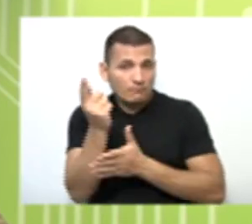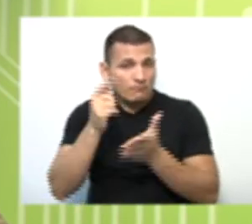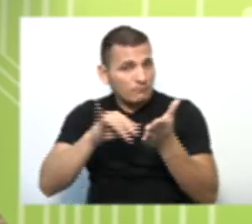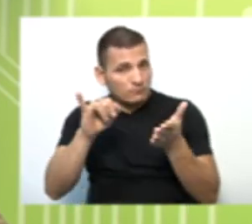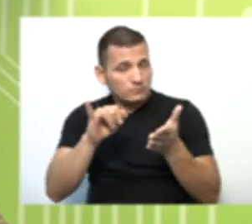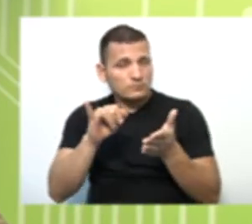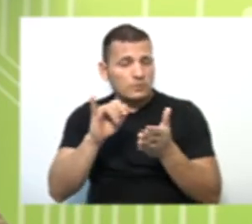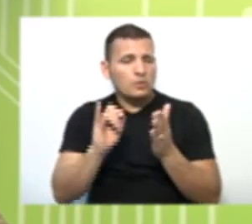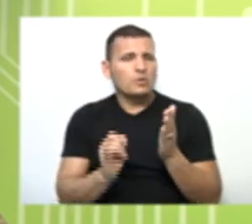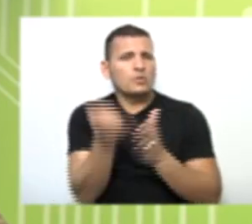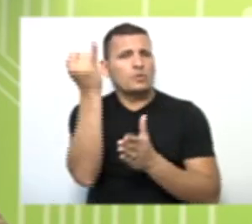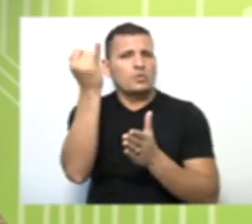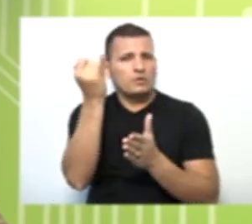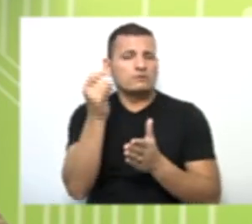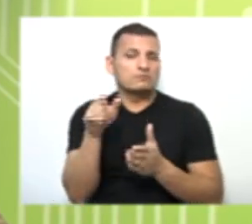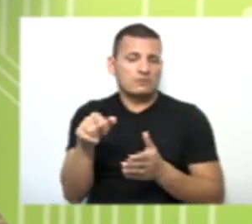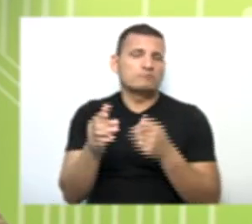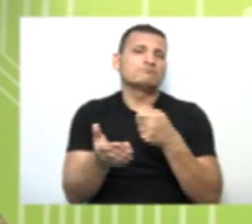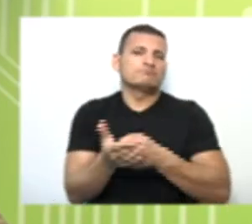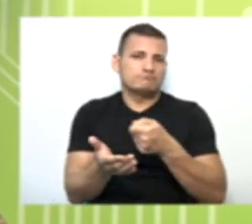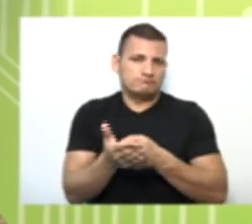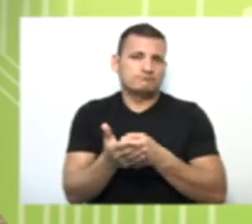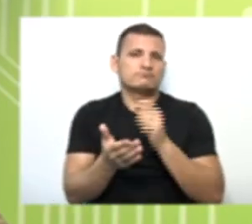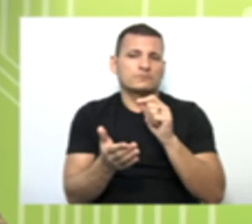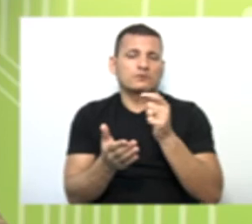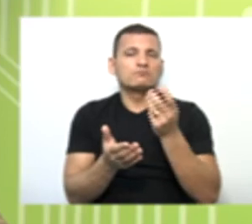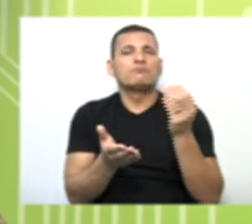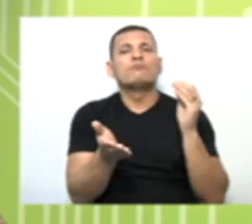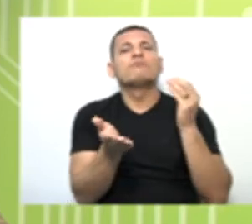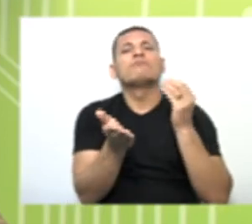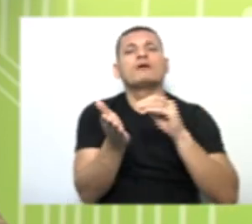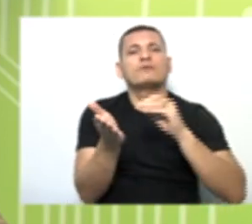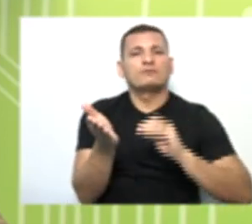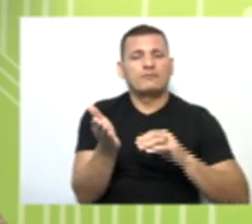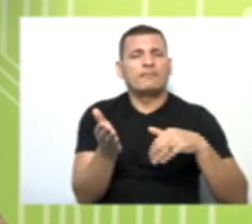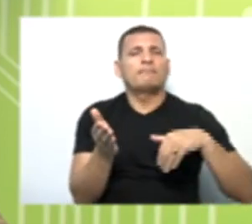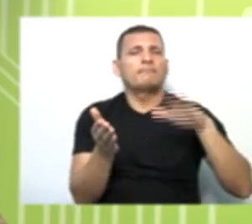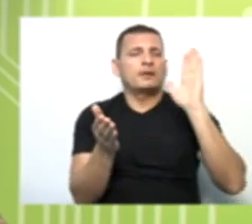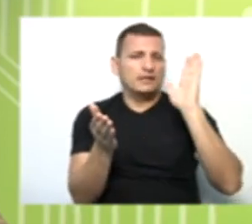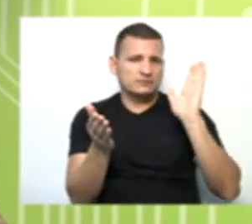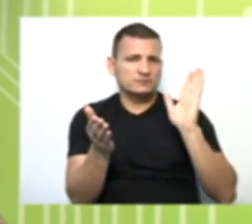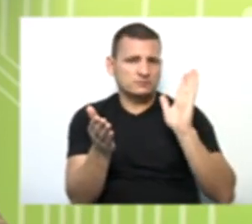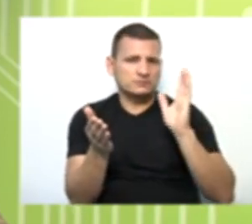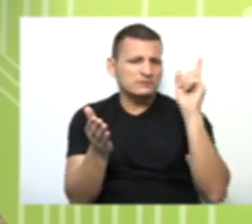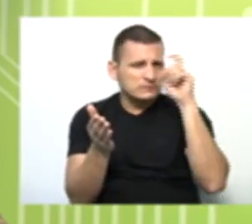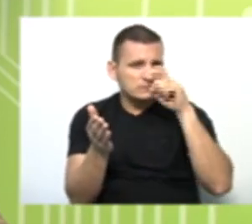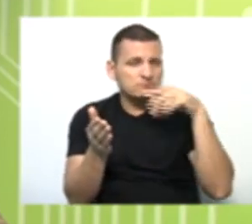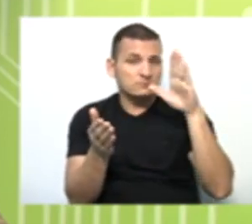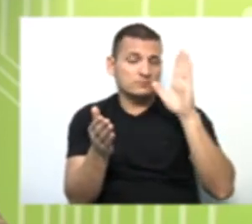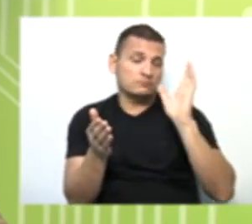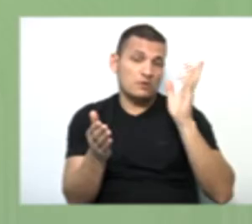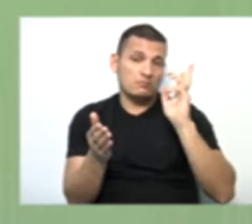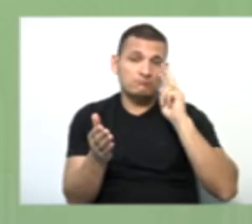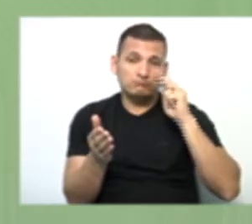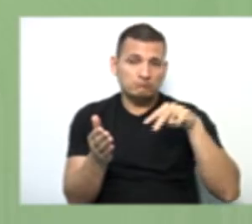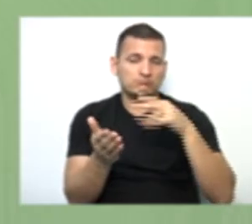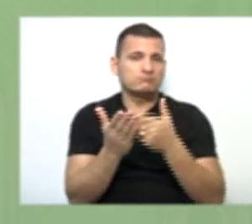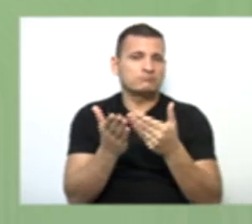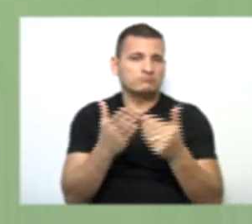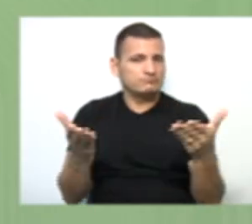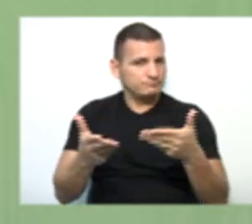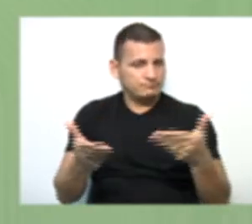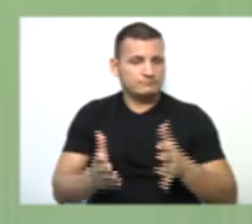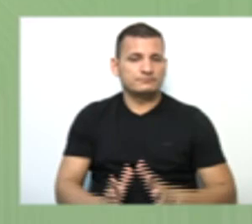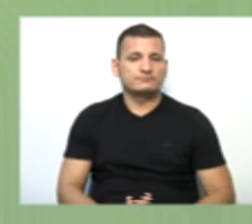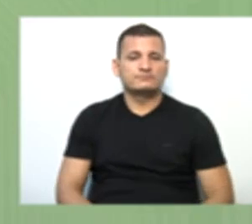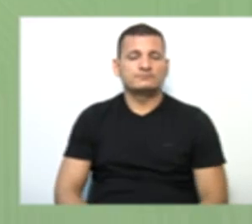juros, vai ser exigido um lançamento mais sofisticado. É o que nós vamos estudar nessa aula, correto?